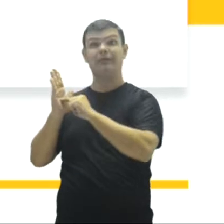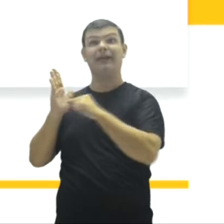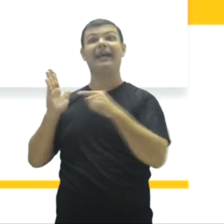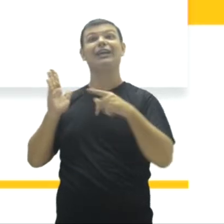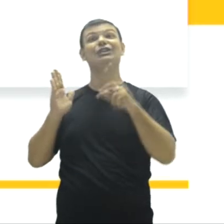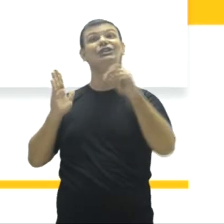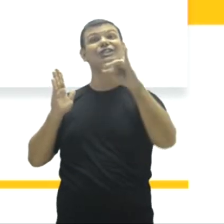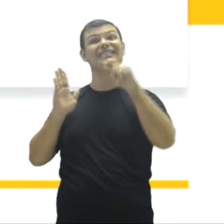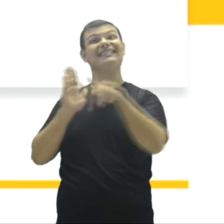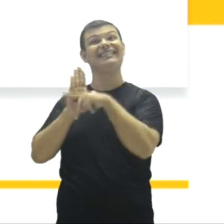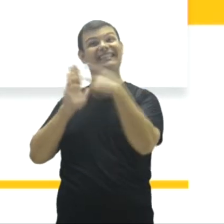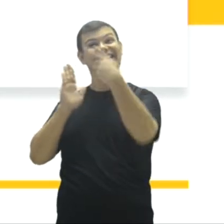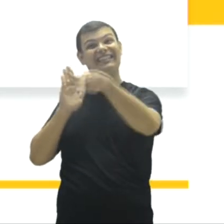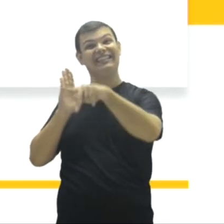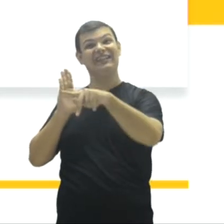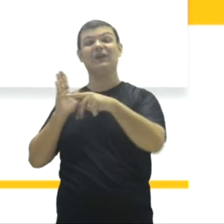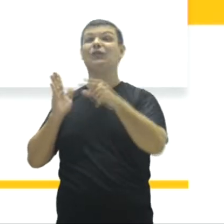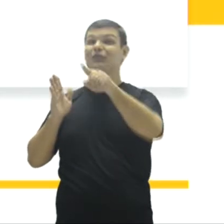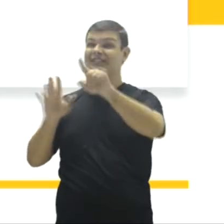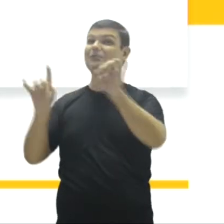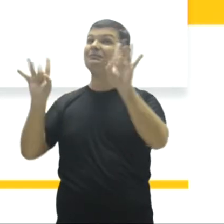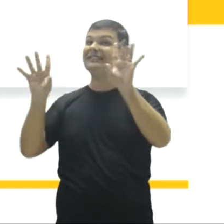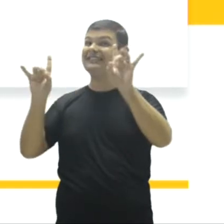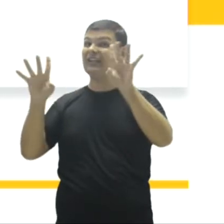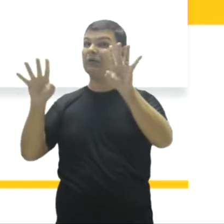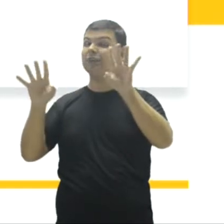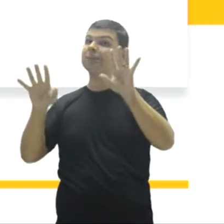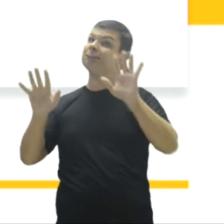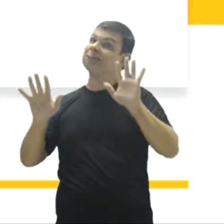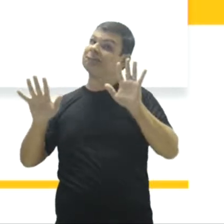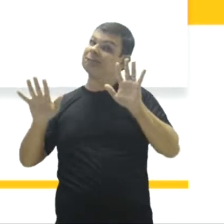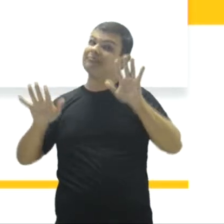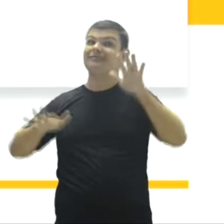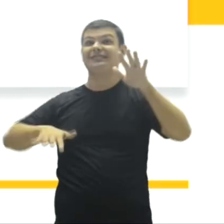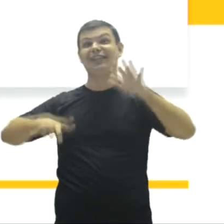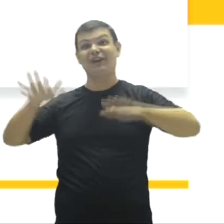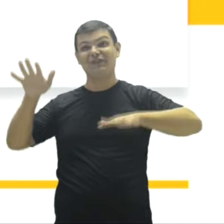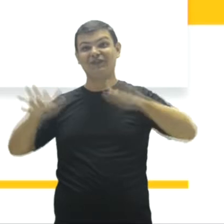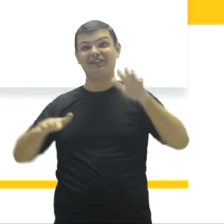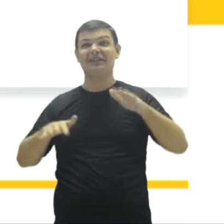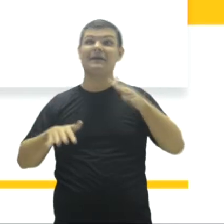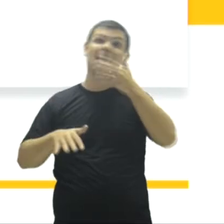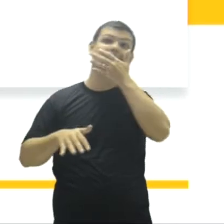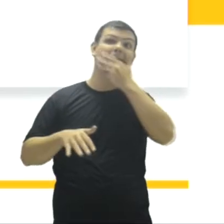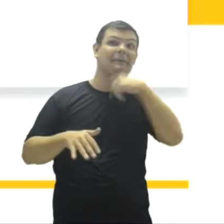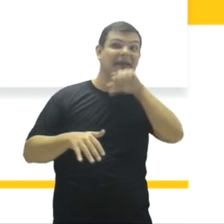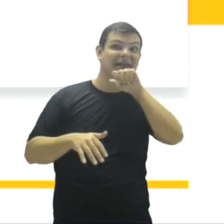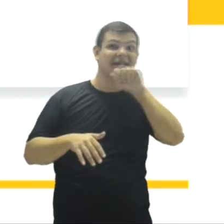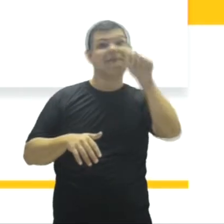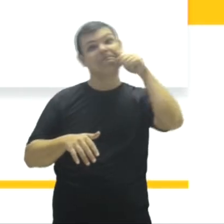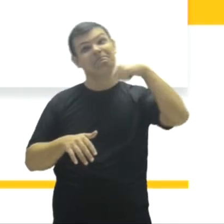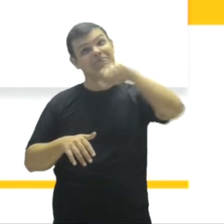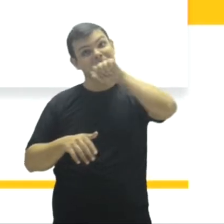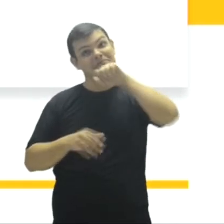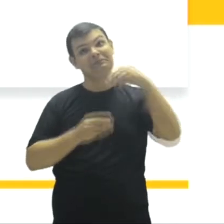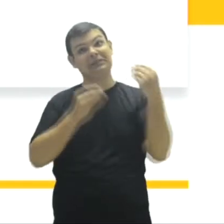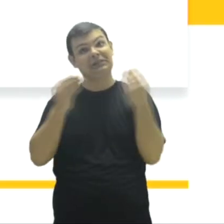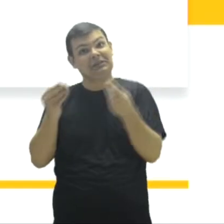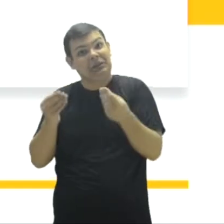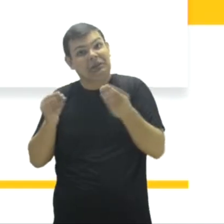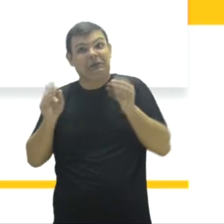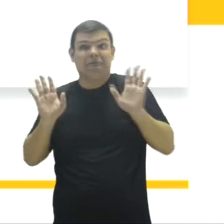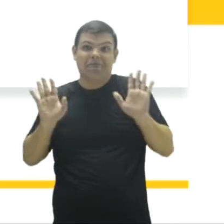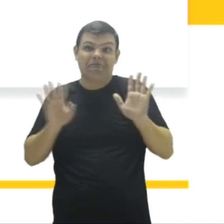dia você merece uma coisa especial. Quem sabe até um agrado da papai, um agrado da mamãe, um café na cama,